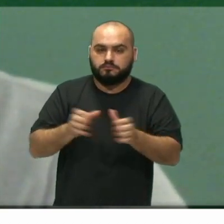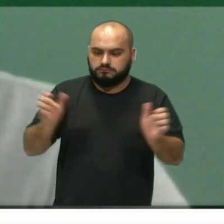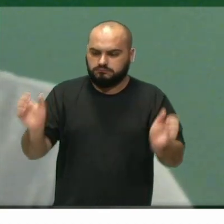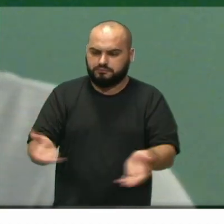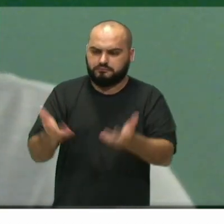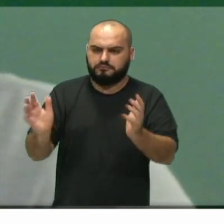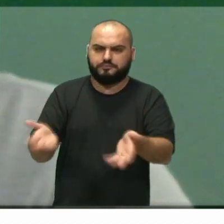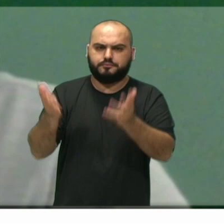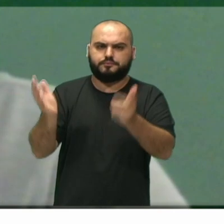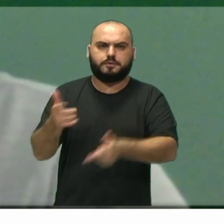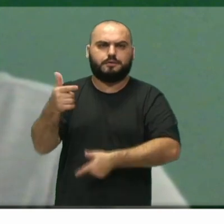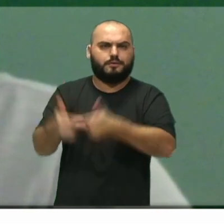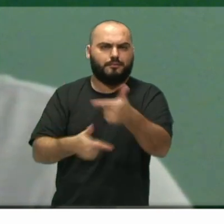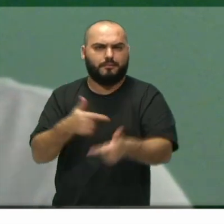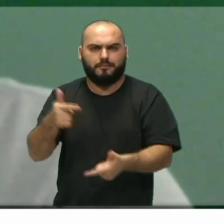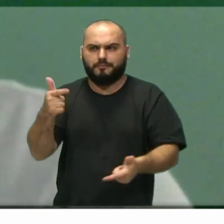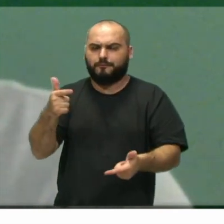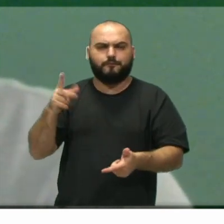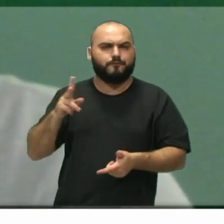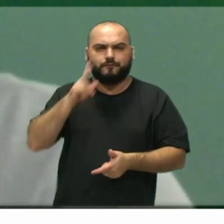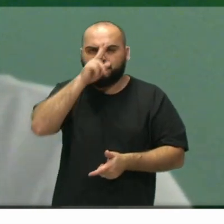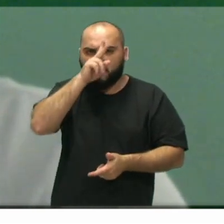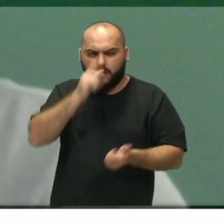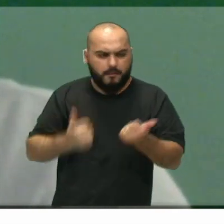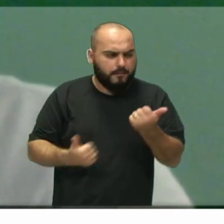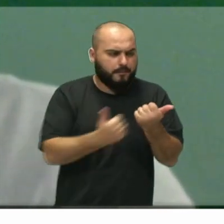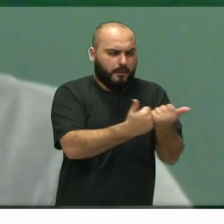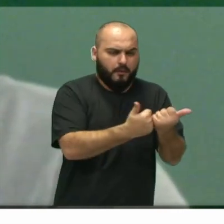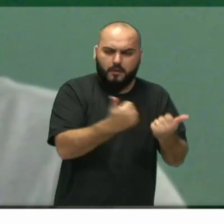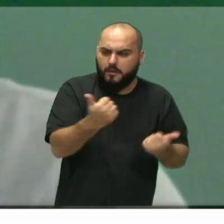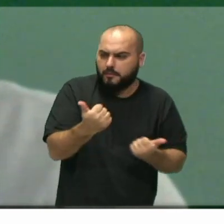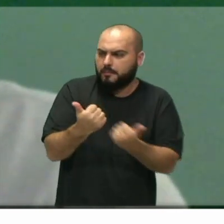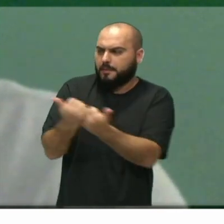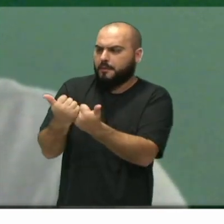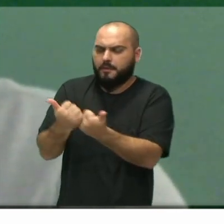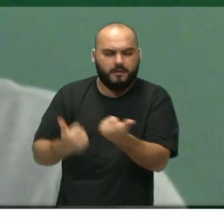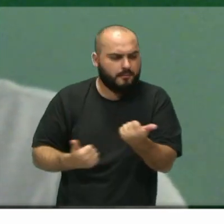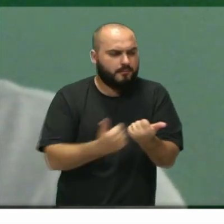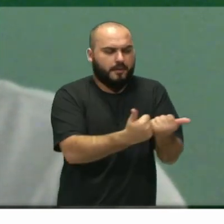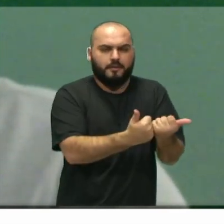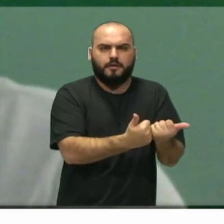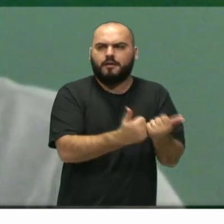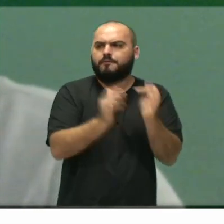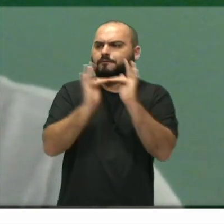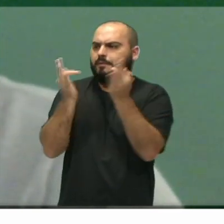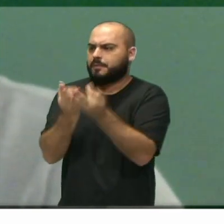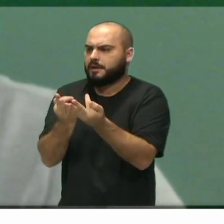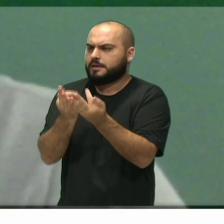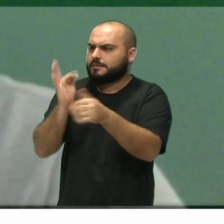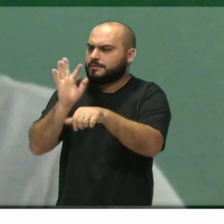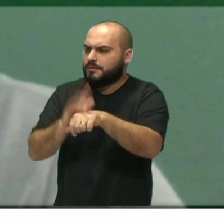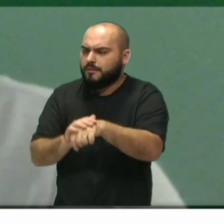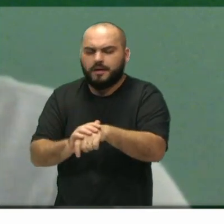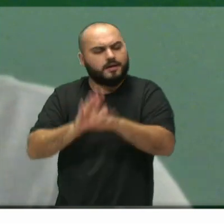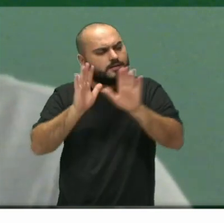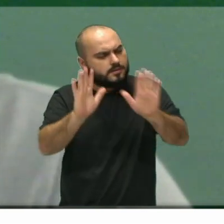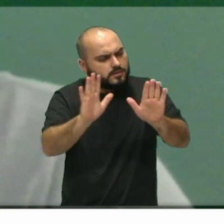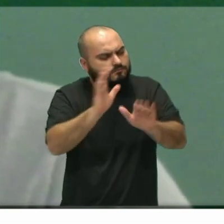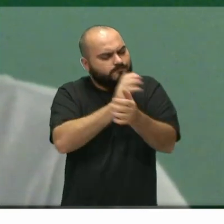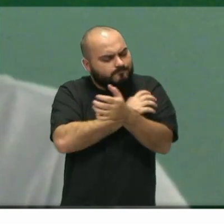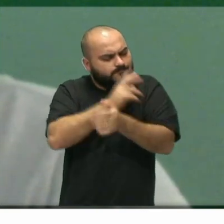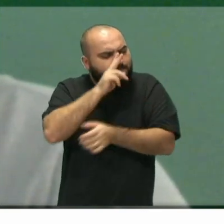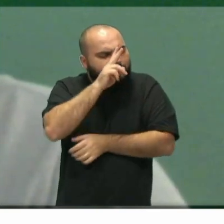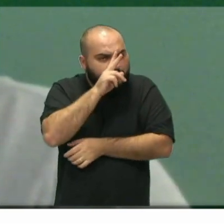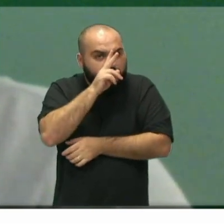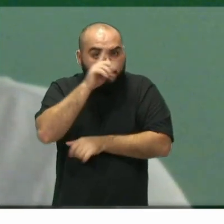produtivo em termos de um apoiar o outro, um está sempre sabendo, o familiar está doente e tal, está sempre dando força um para o outro. Quer dizer, num momento